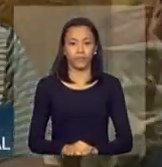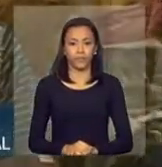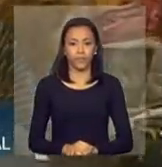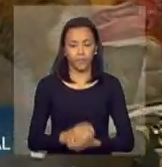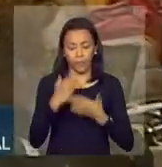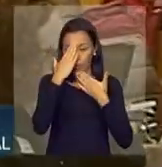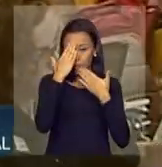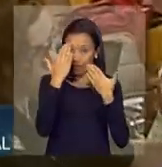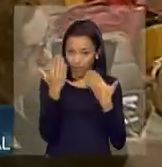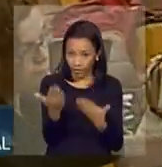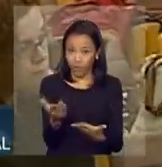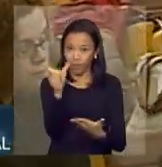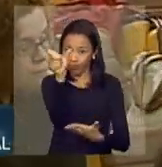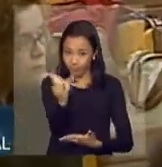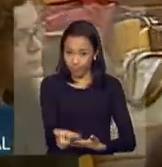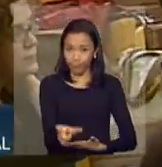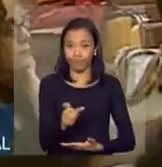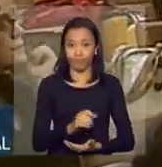Obrigada, Elza.